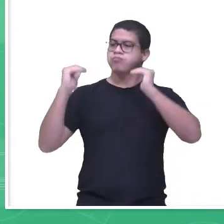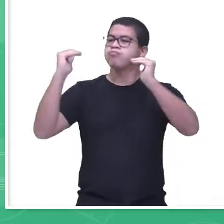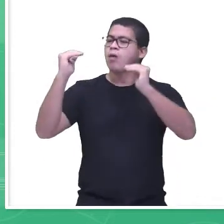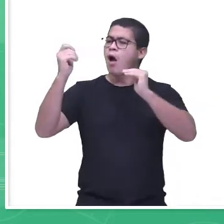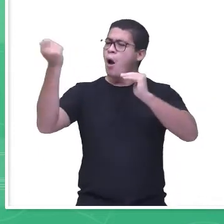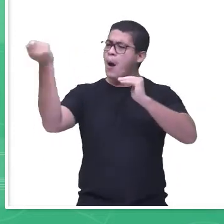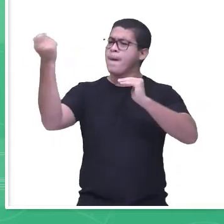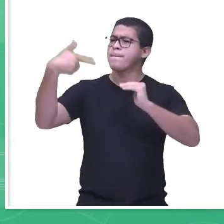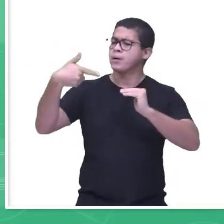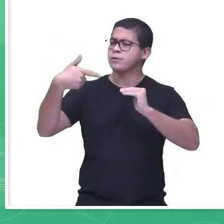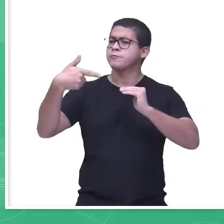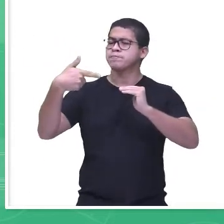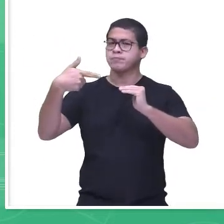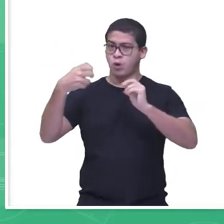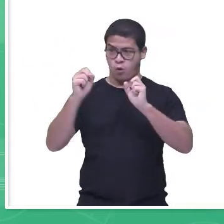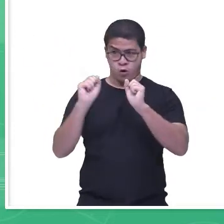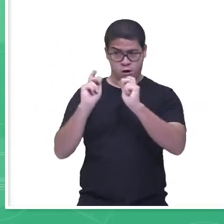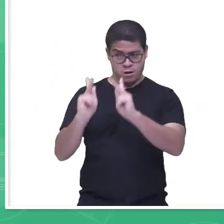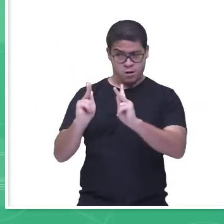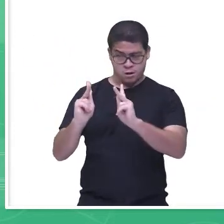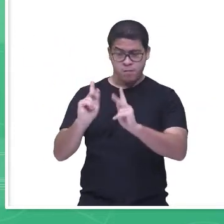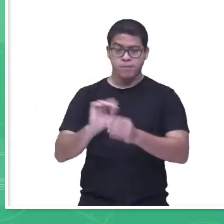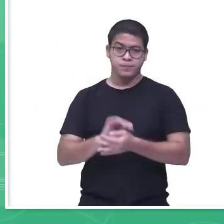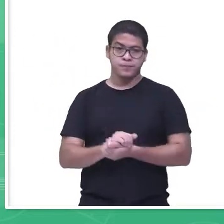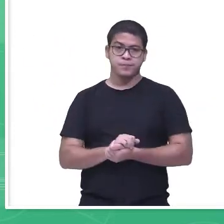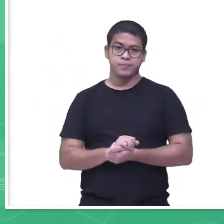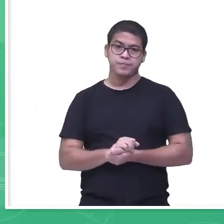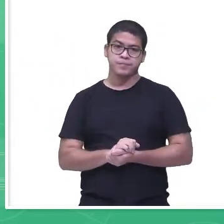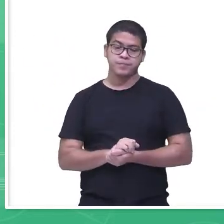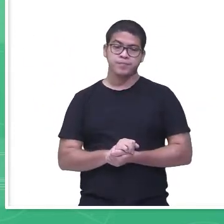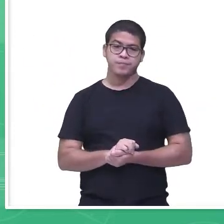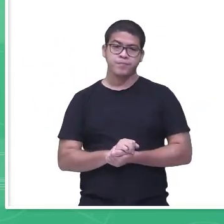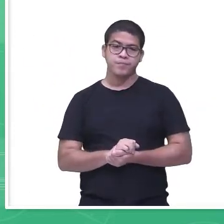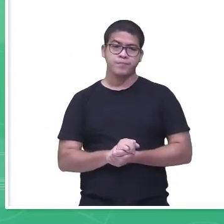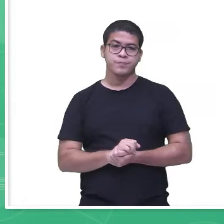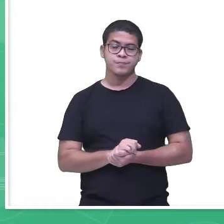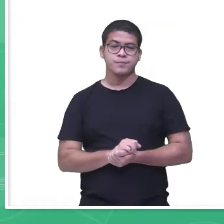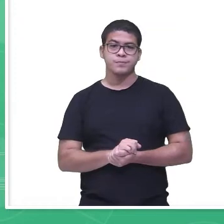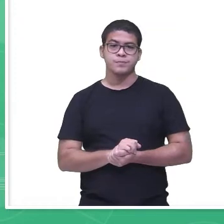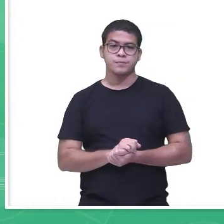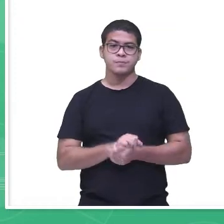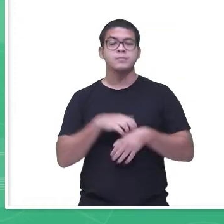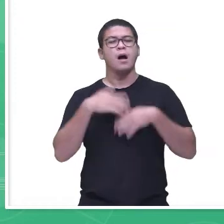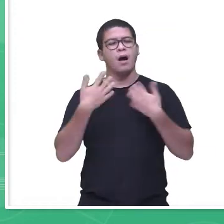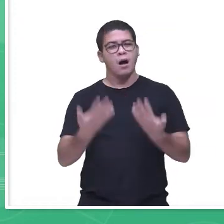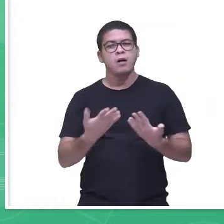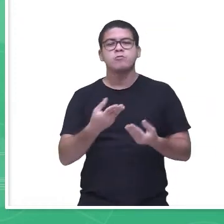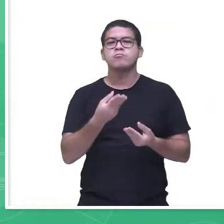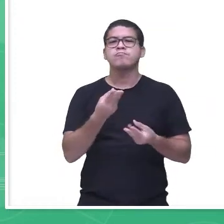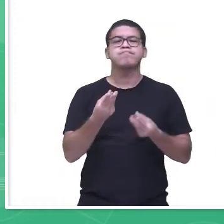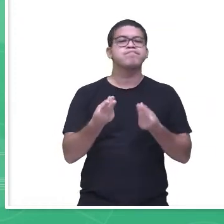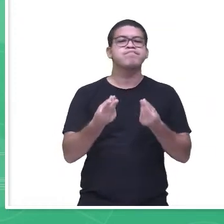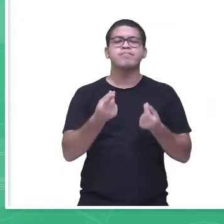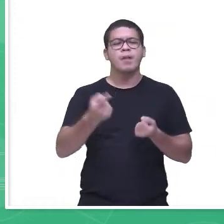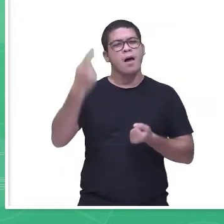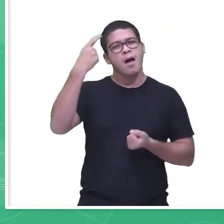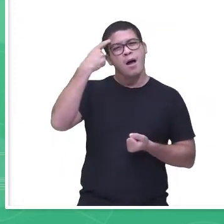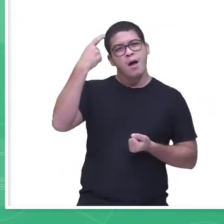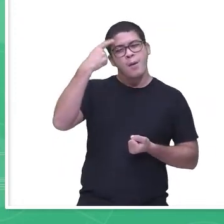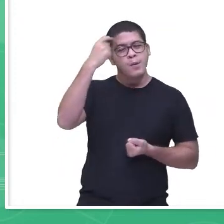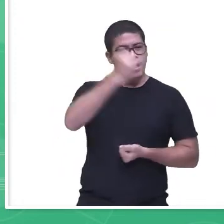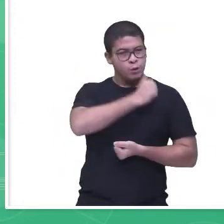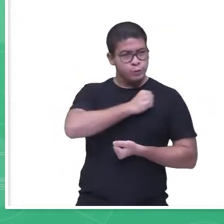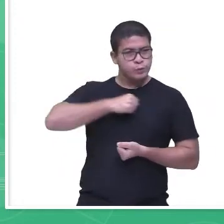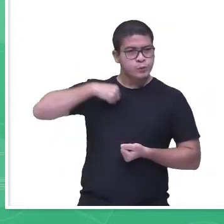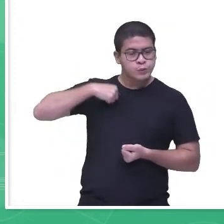a opinião, ou seja, o doxa, tá? Então, é essa a ideia do nosso